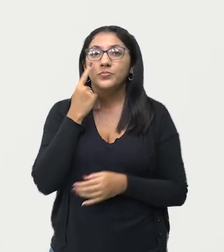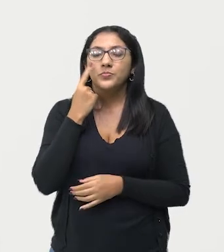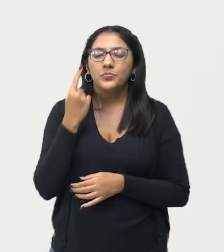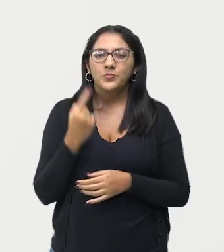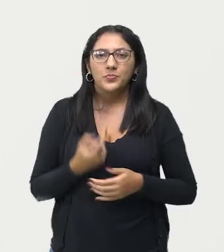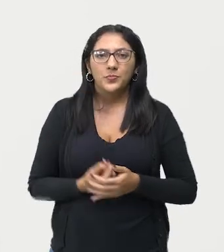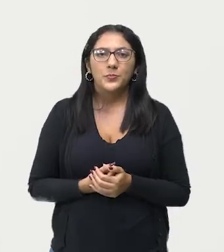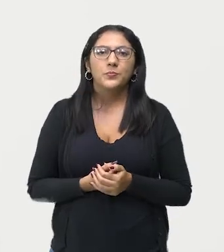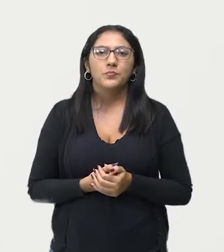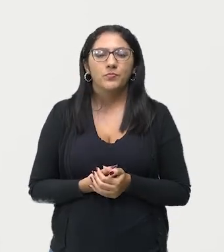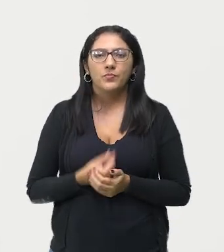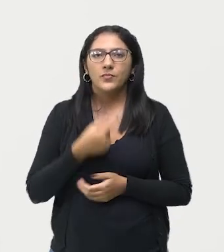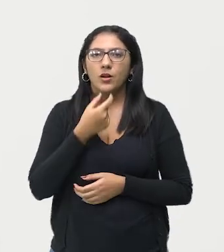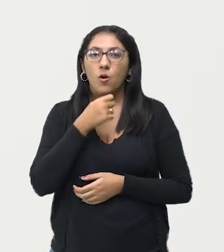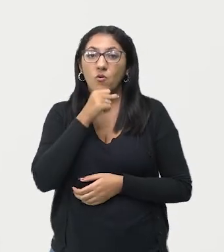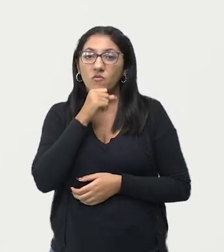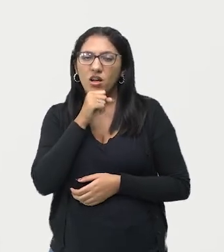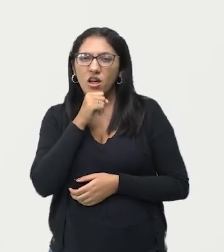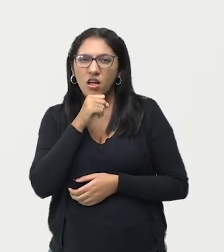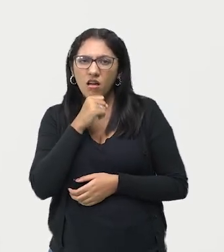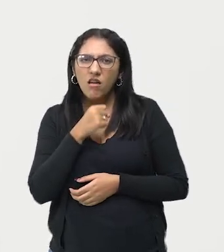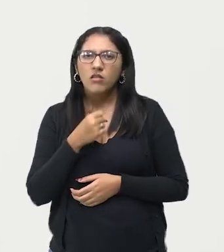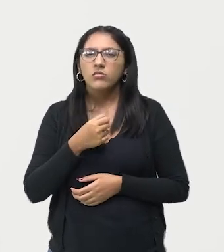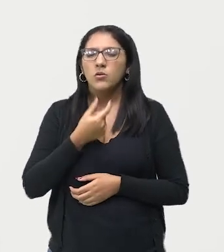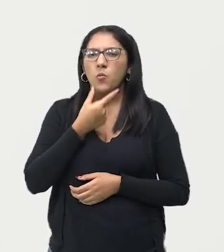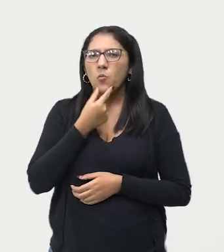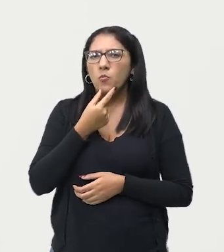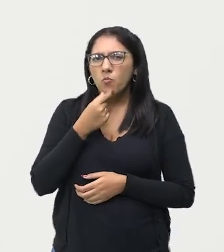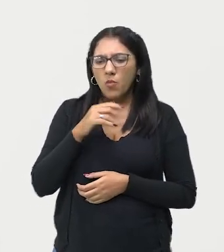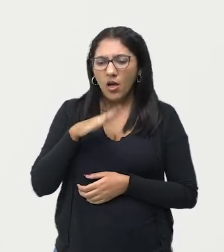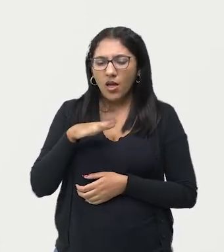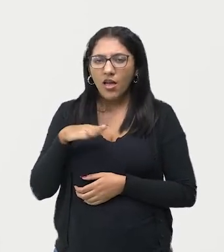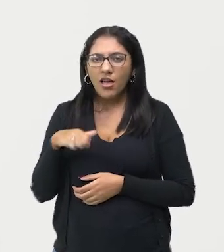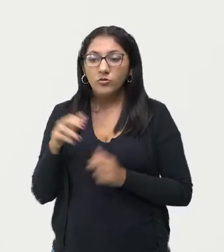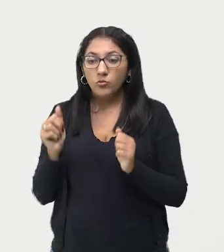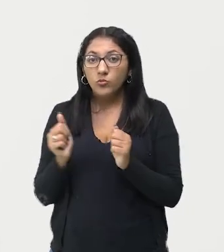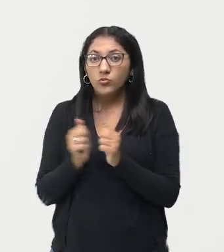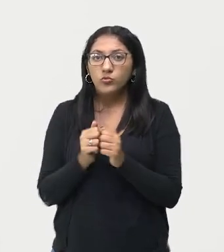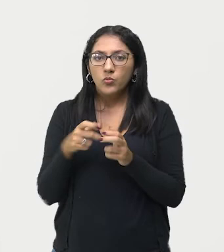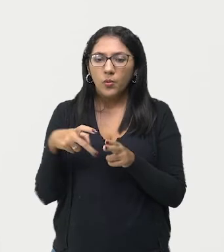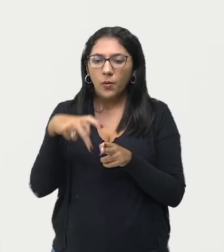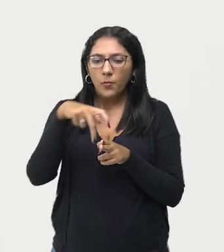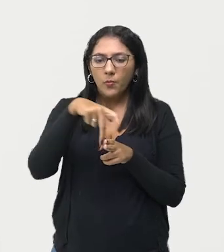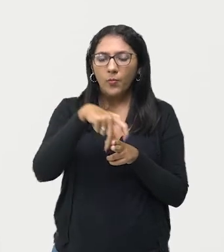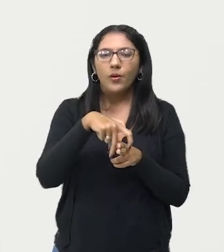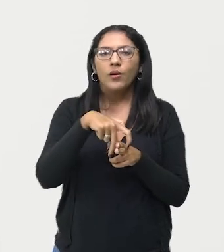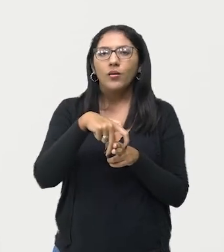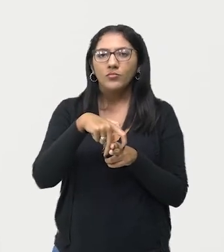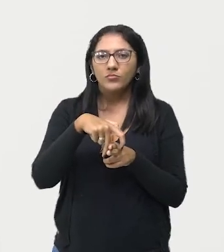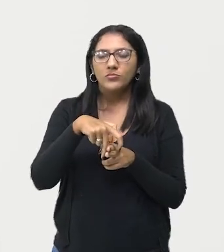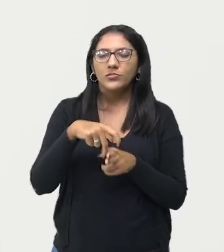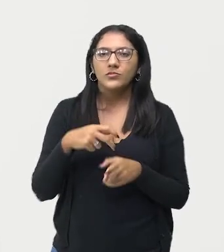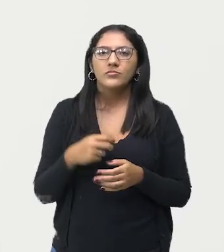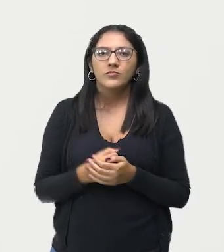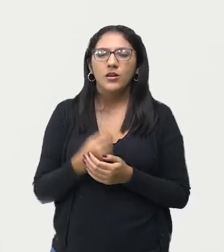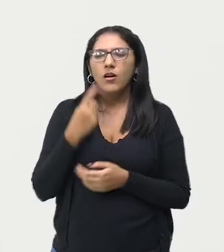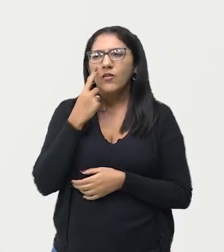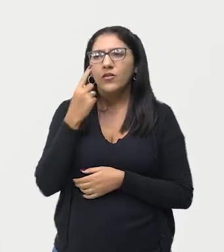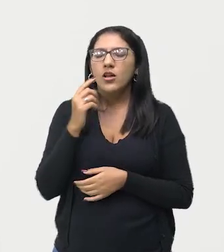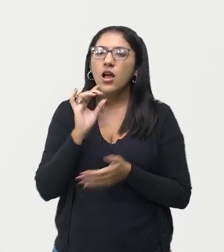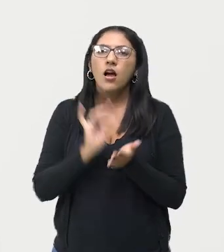fato é o velho e o menino montados no burro. Por que isso é um fato, professora? Porque isso é uma